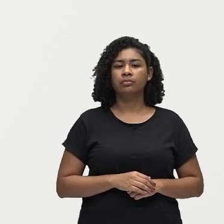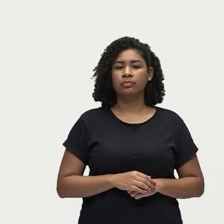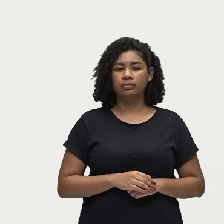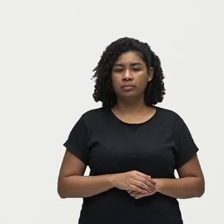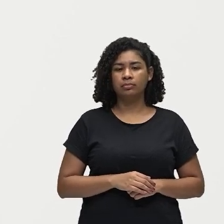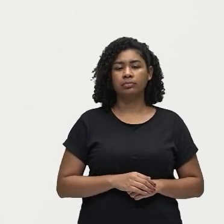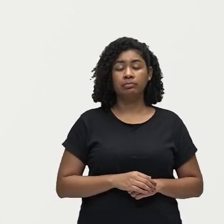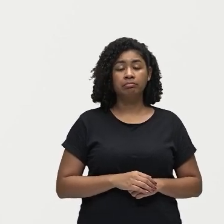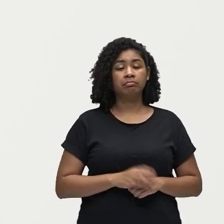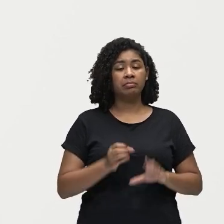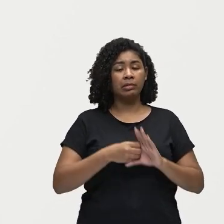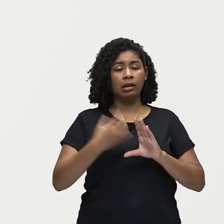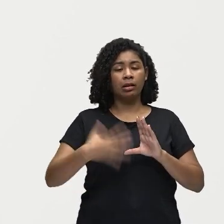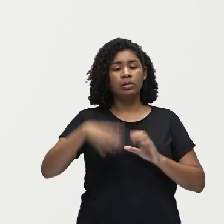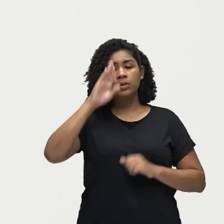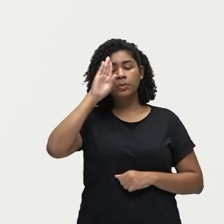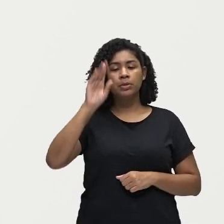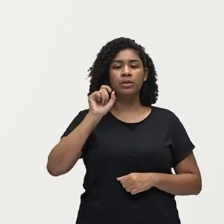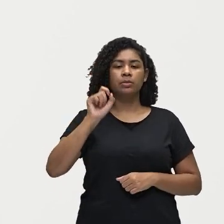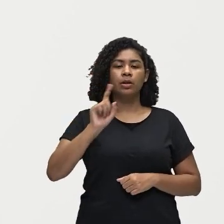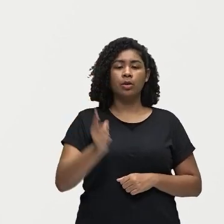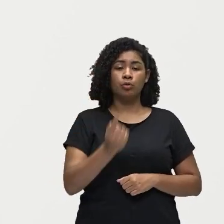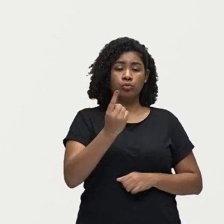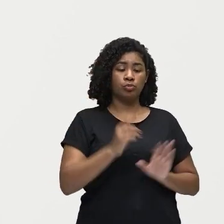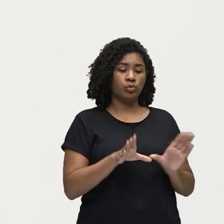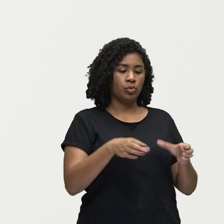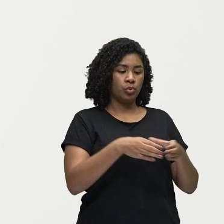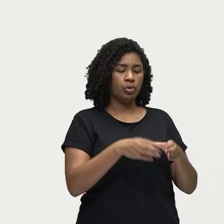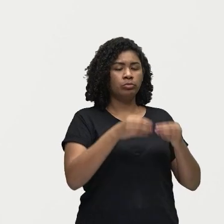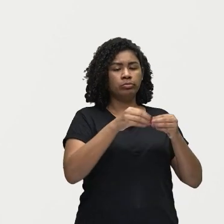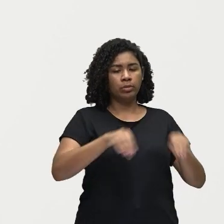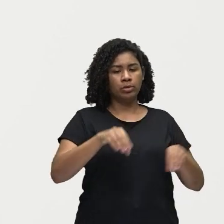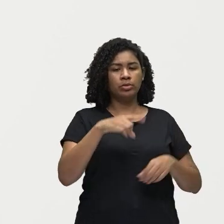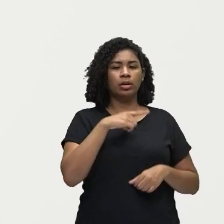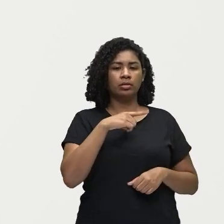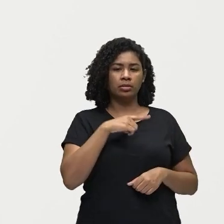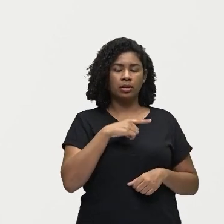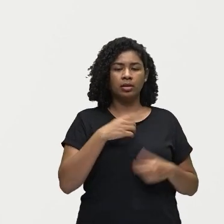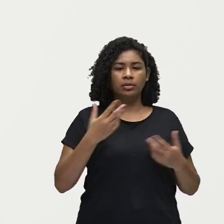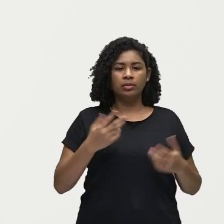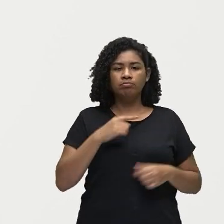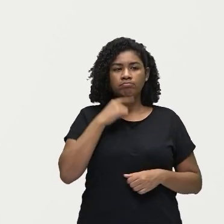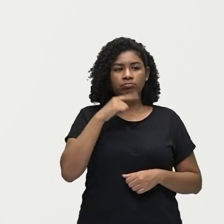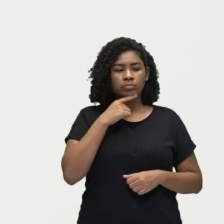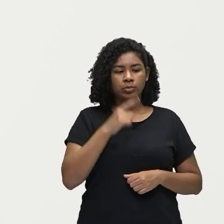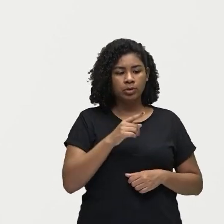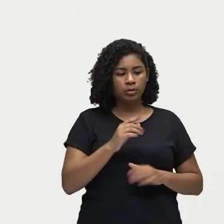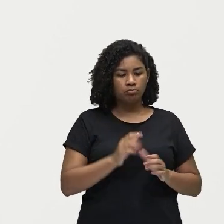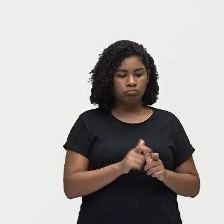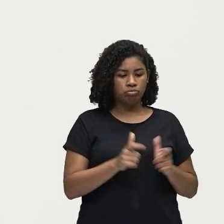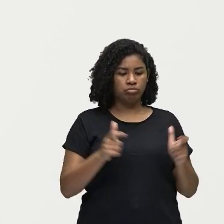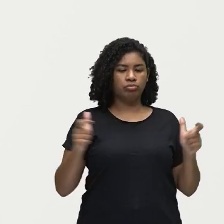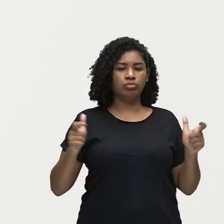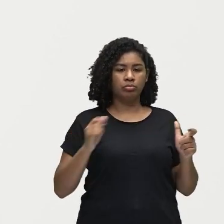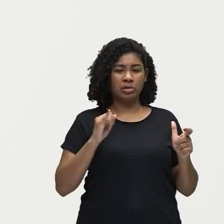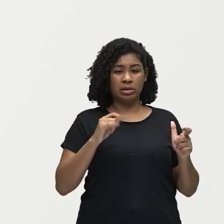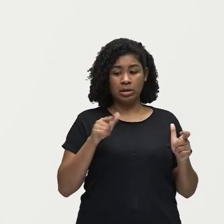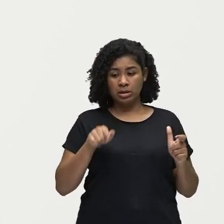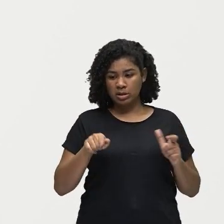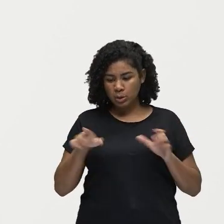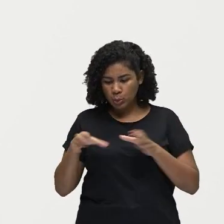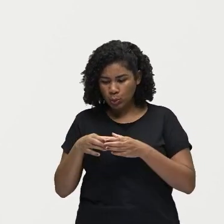realmente prejudicada. Ela não pode aparecer, ela não consegue surgir quando tem a presença de